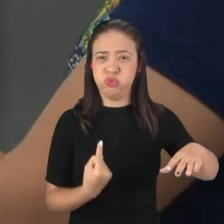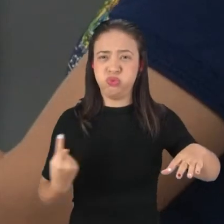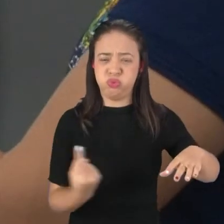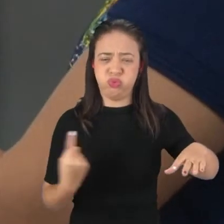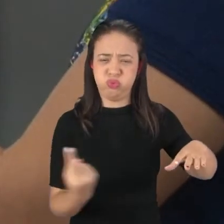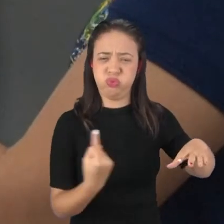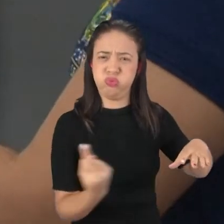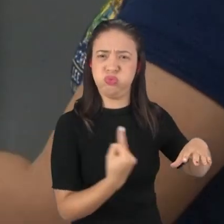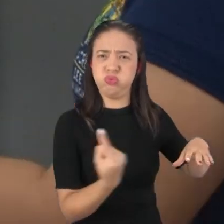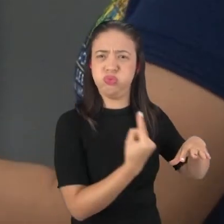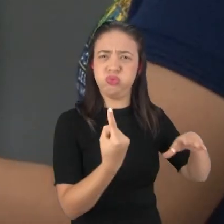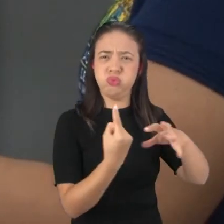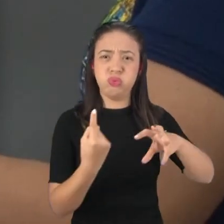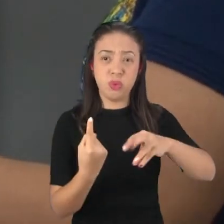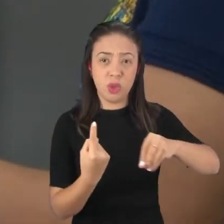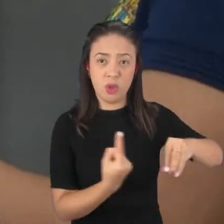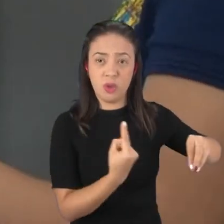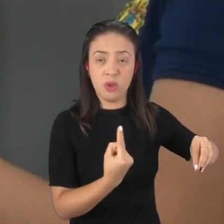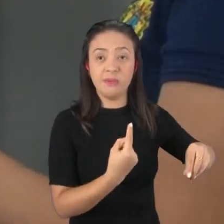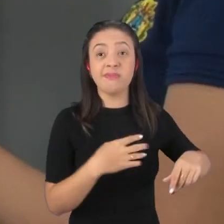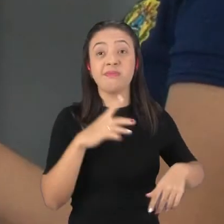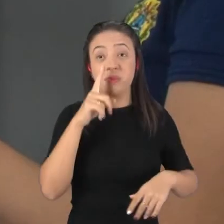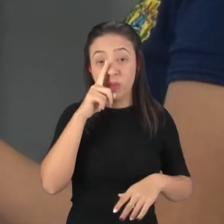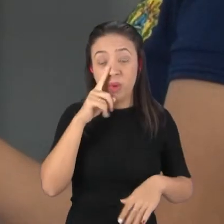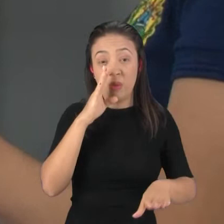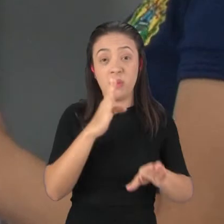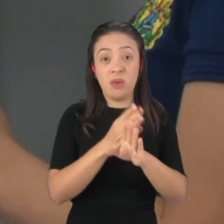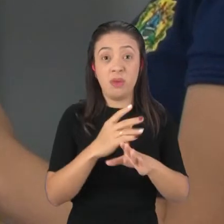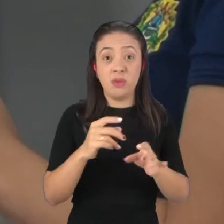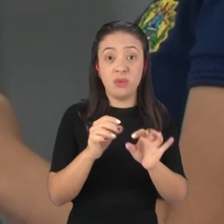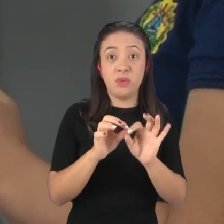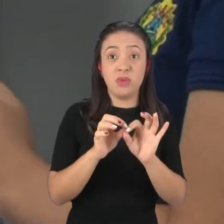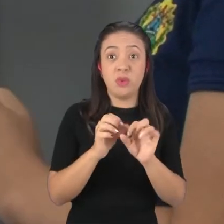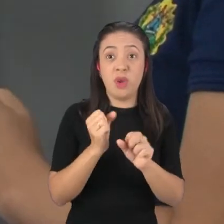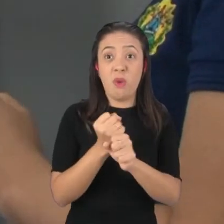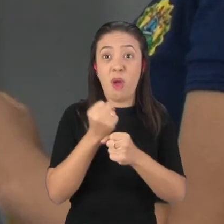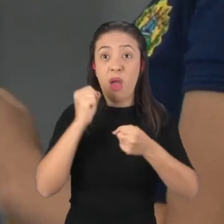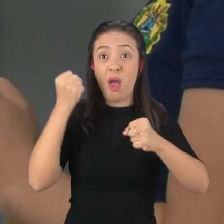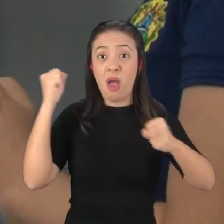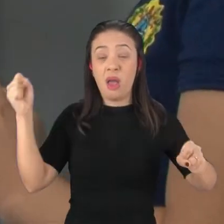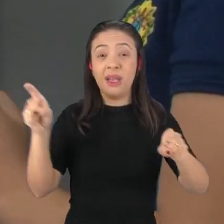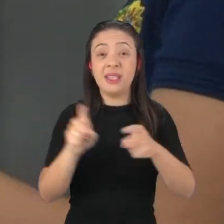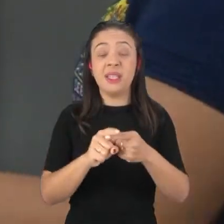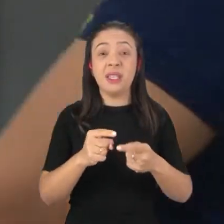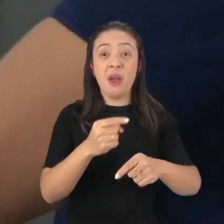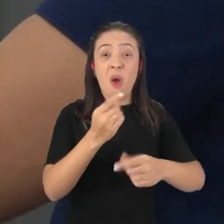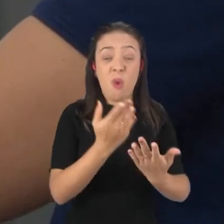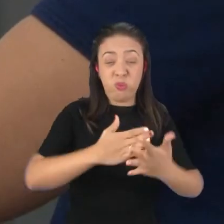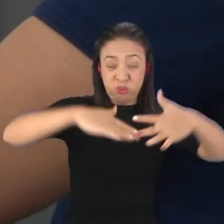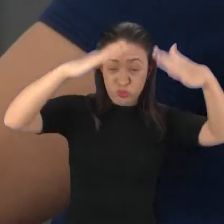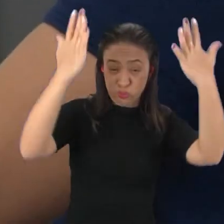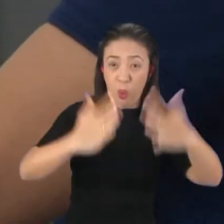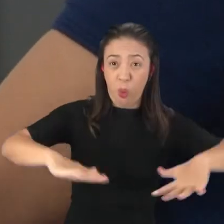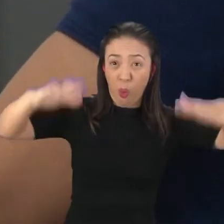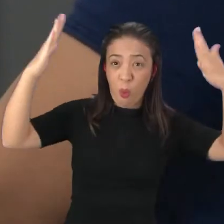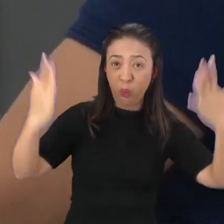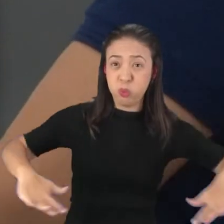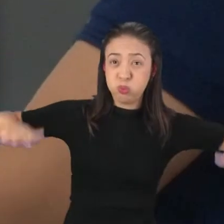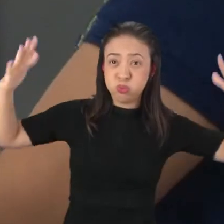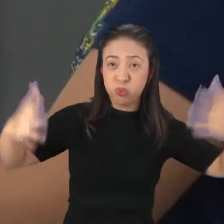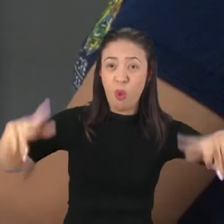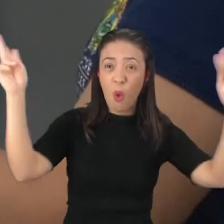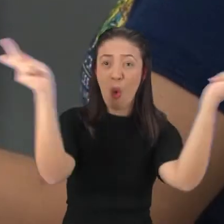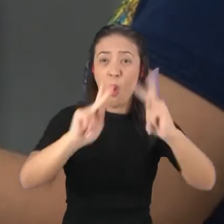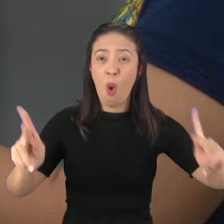mais fortes. São perigosos por causa de seu tamanho, dos ventos fortes e ondas gigantes. Com